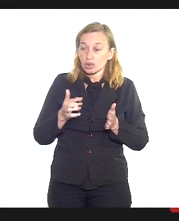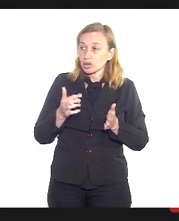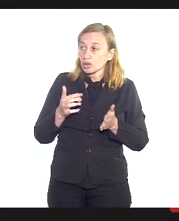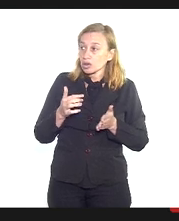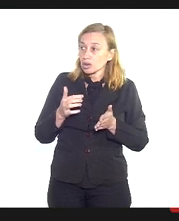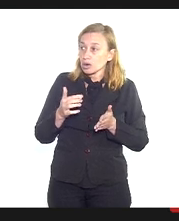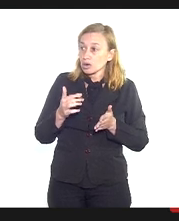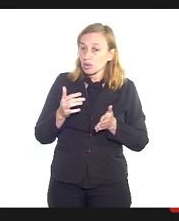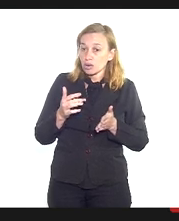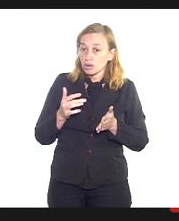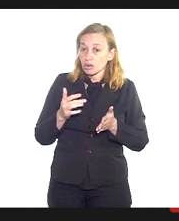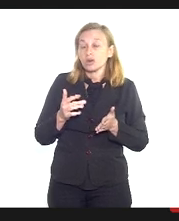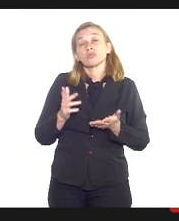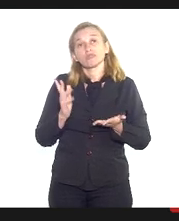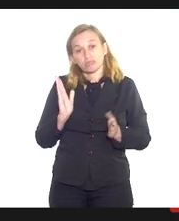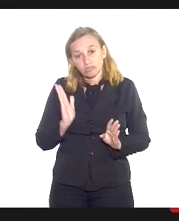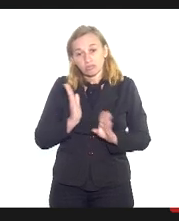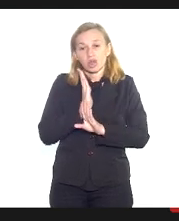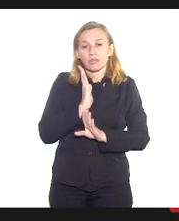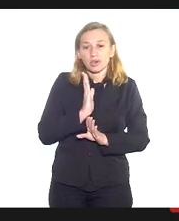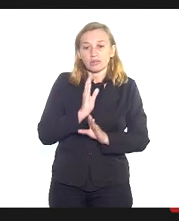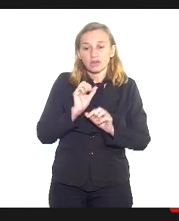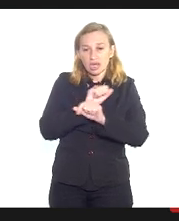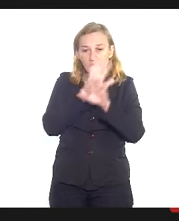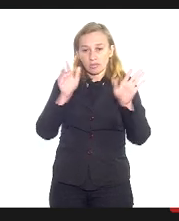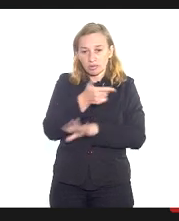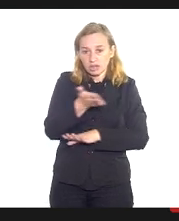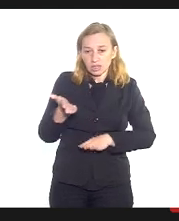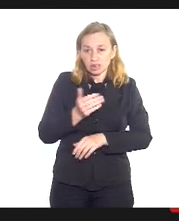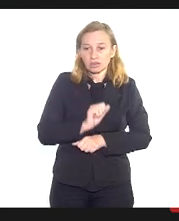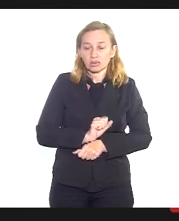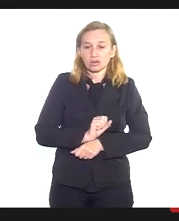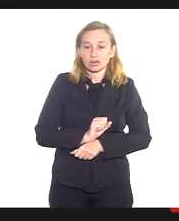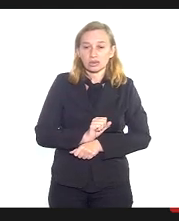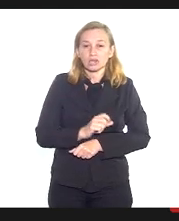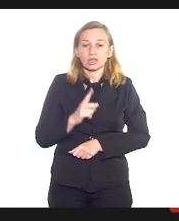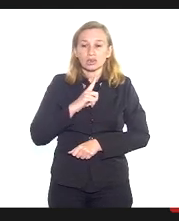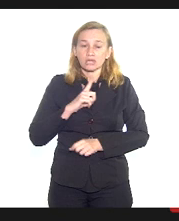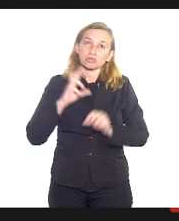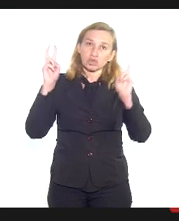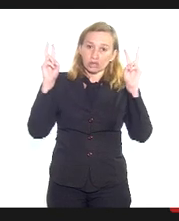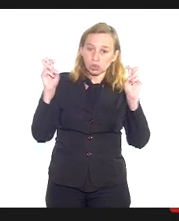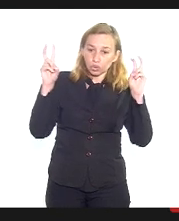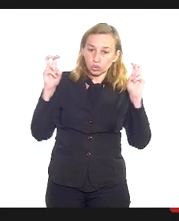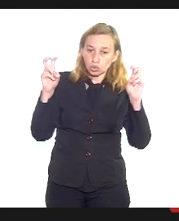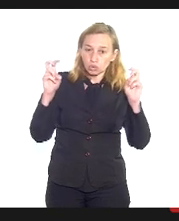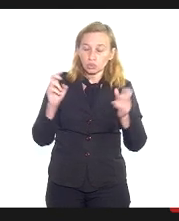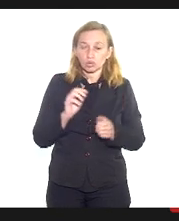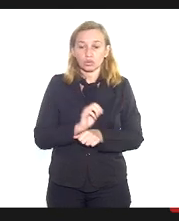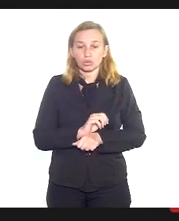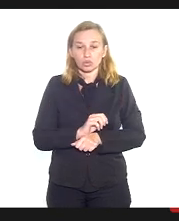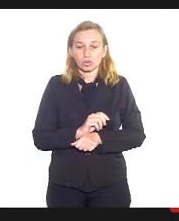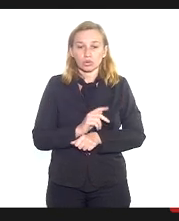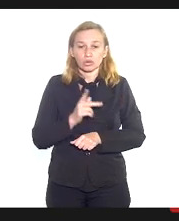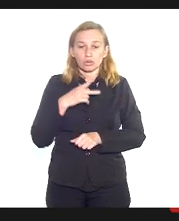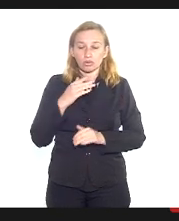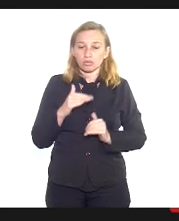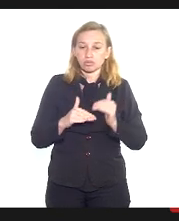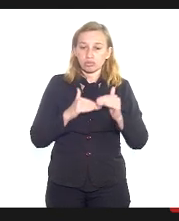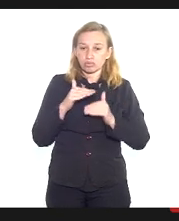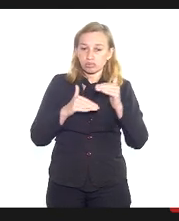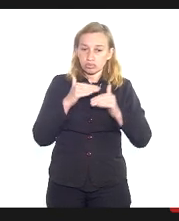prolixo, mas de repente fica um pouco mais claro. Nós temos situações, e aí eu vou também abarcar durante o avanço,